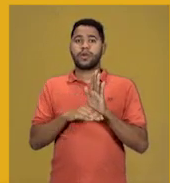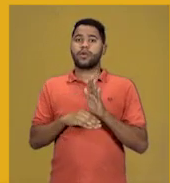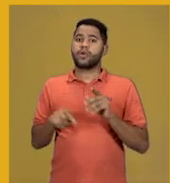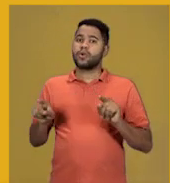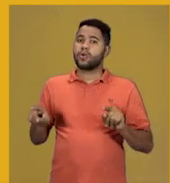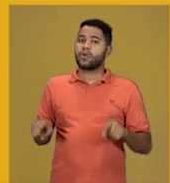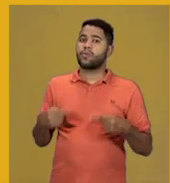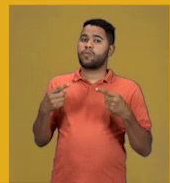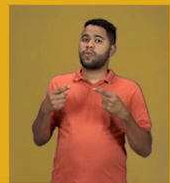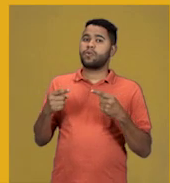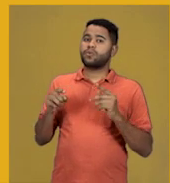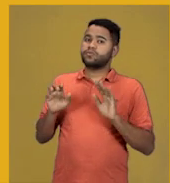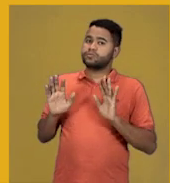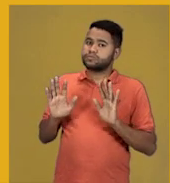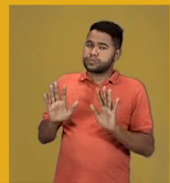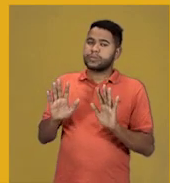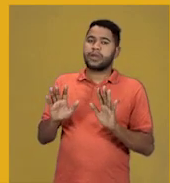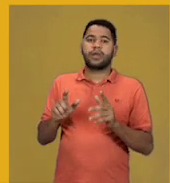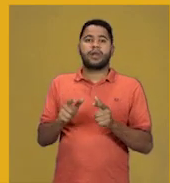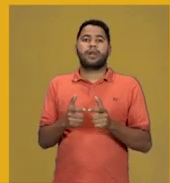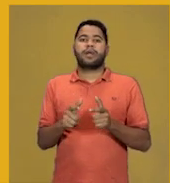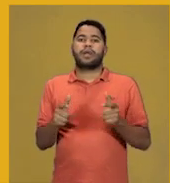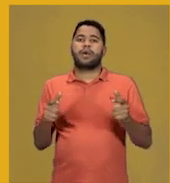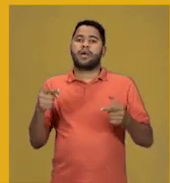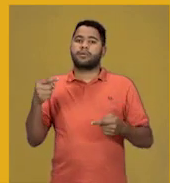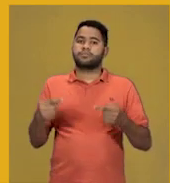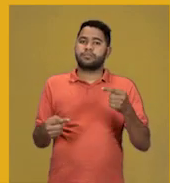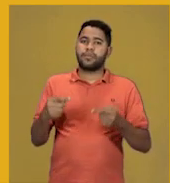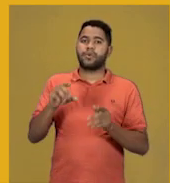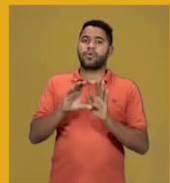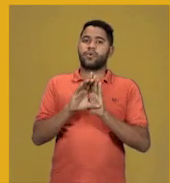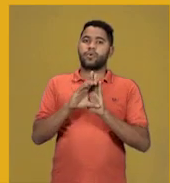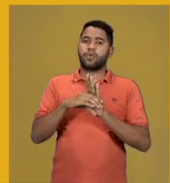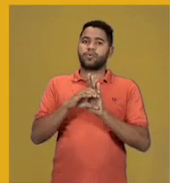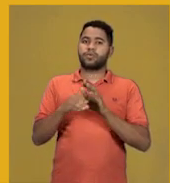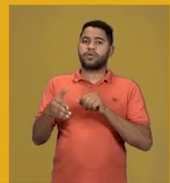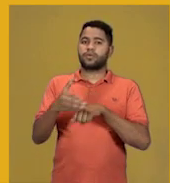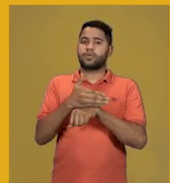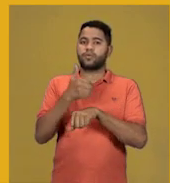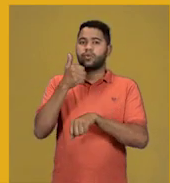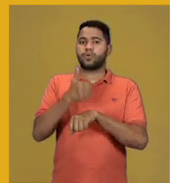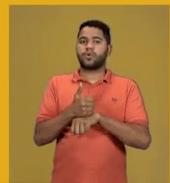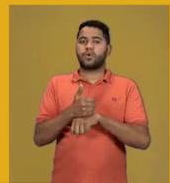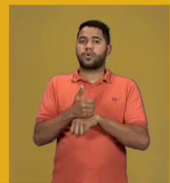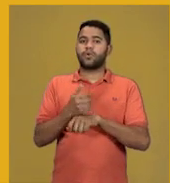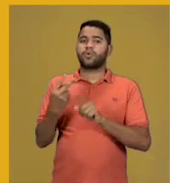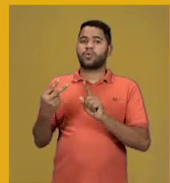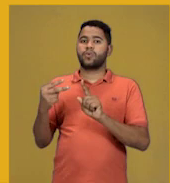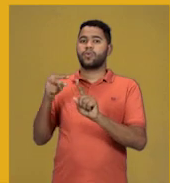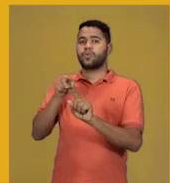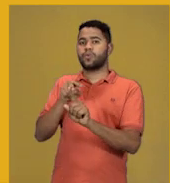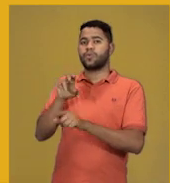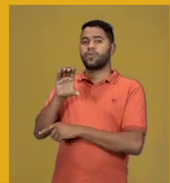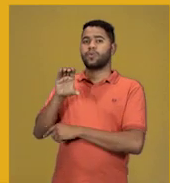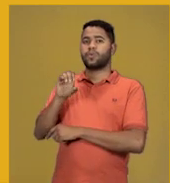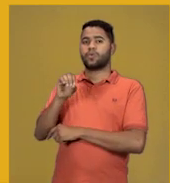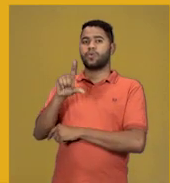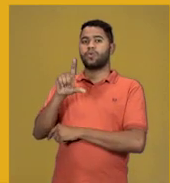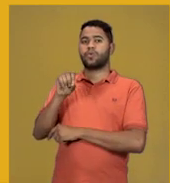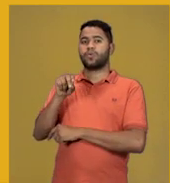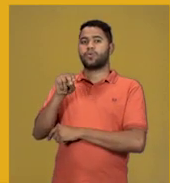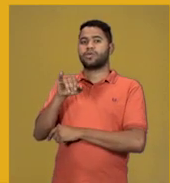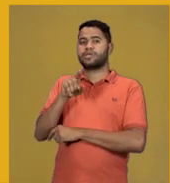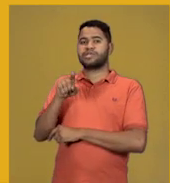confrontos e resistências, ampliando a discussão do conceito de colonização sob o ponto de vista do colonizado e